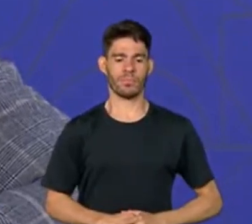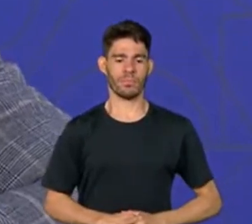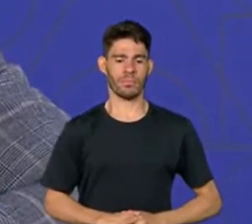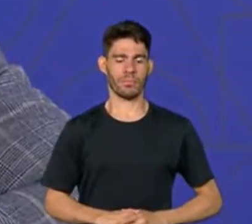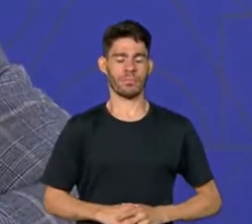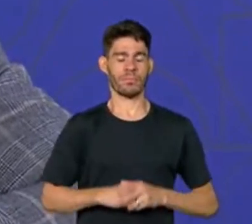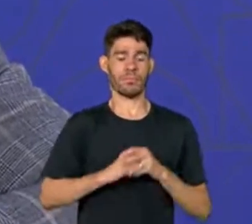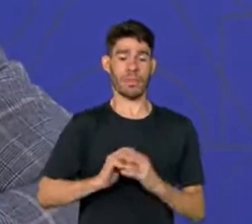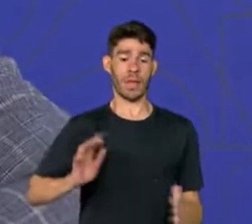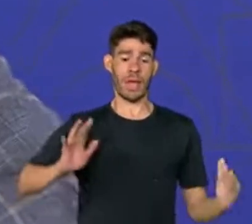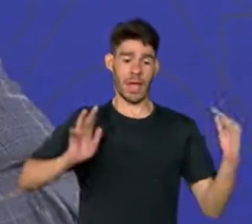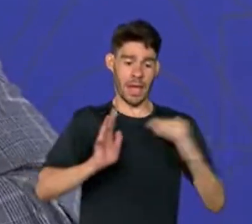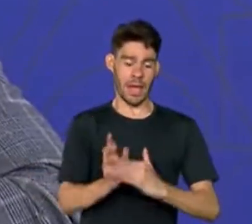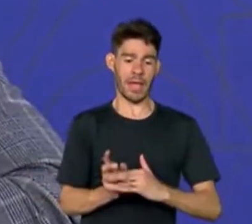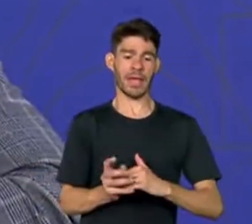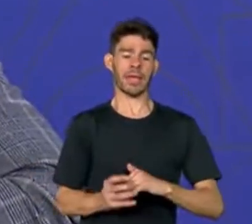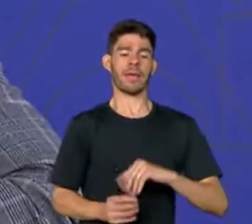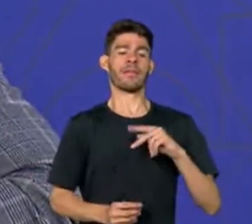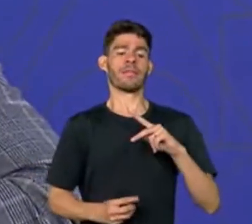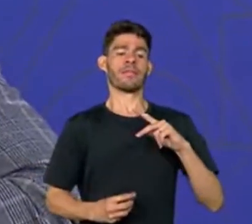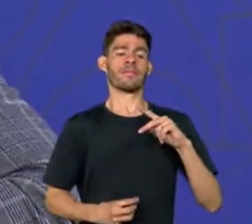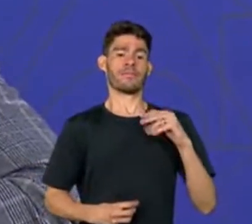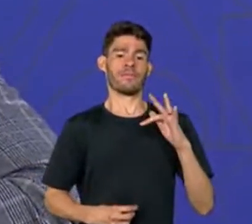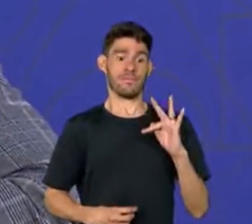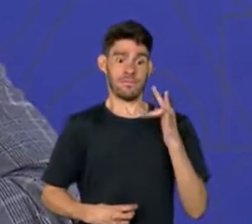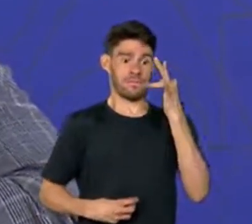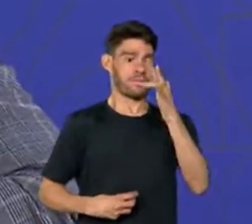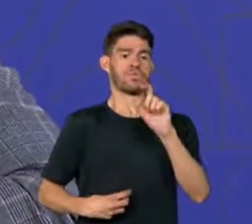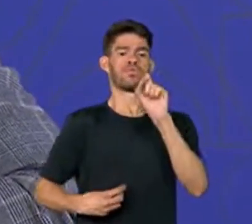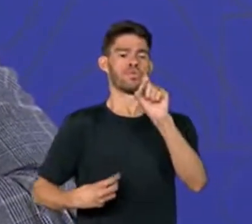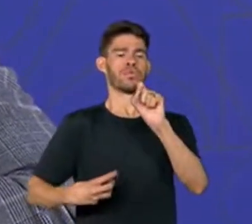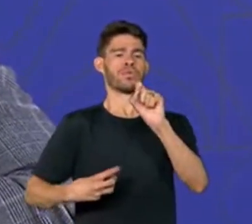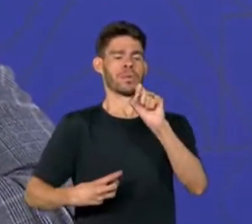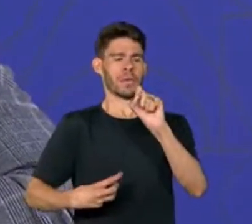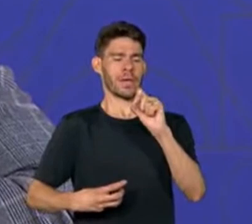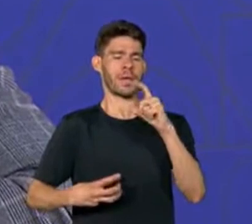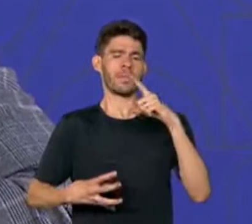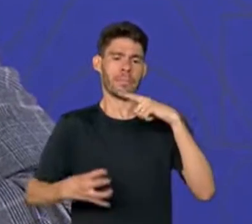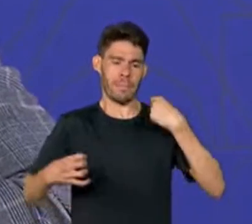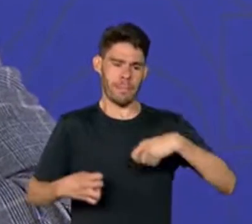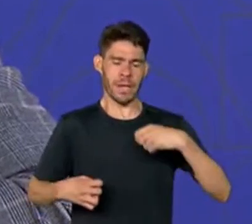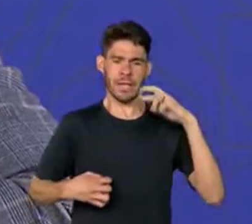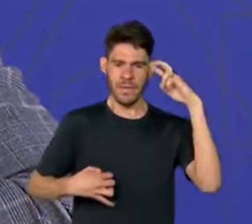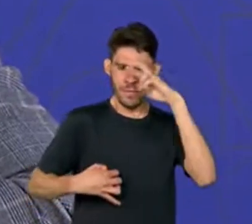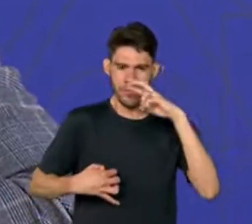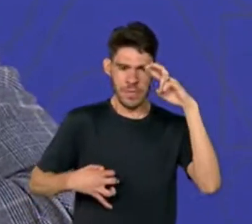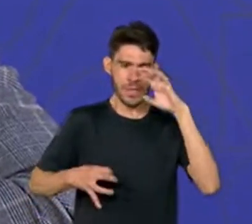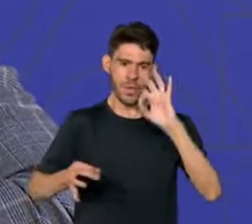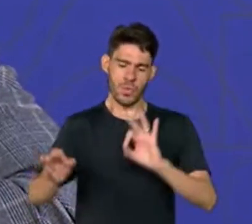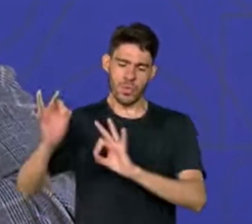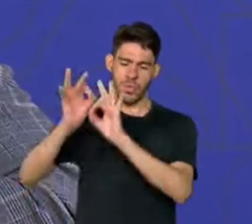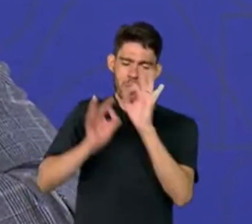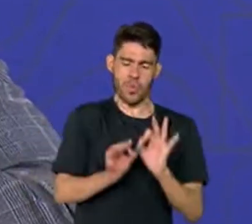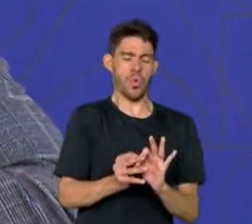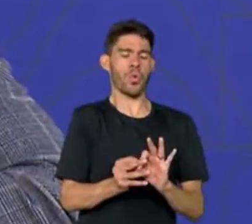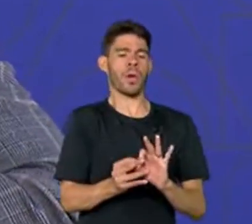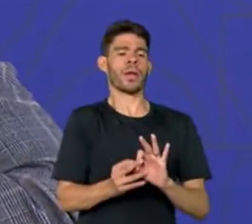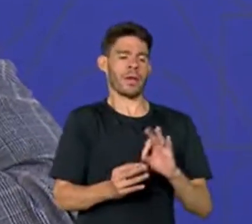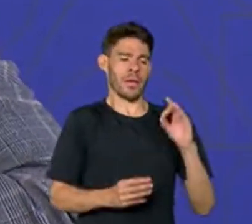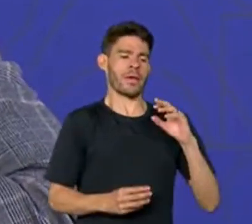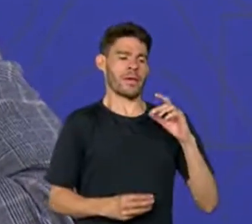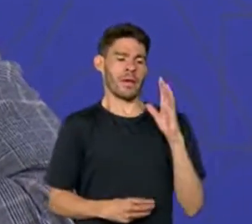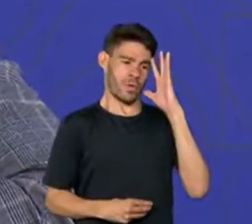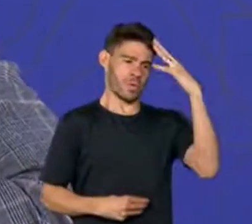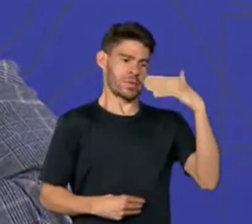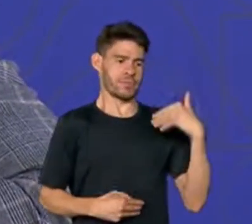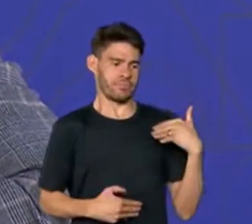até o que vai acontecer daqui para frente. Fiscalização e acompanhamento do que vai acontecer daqui para frente